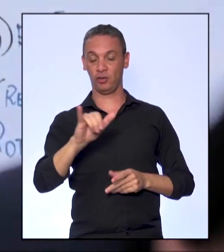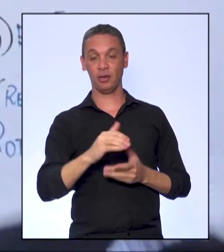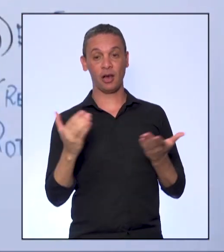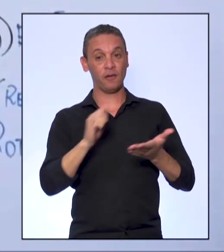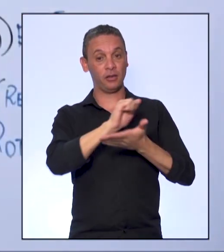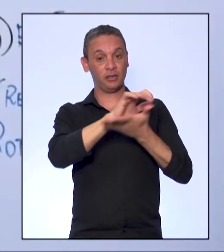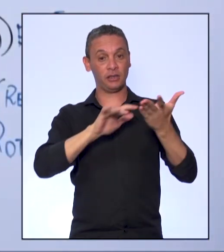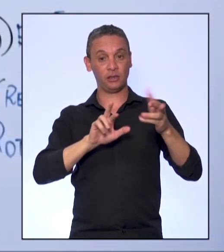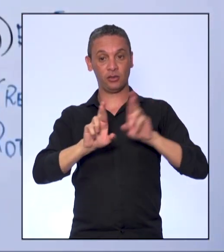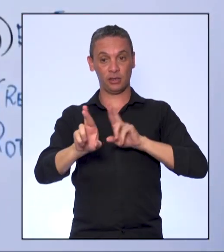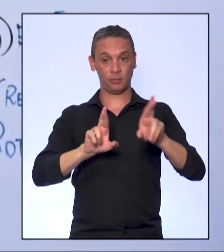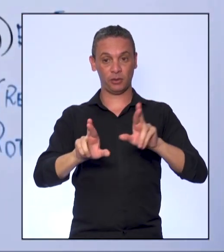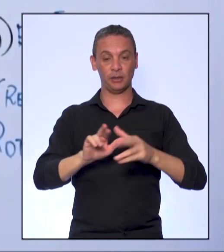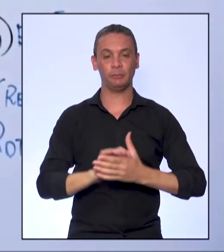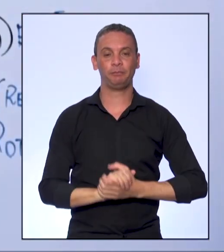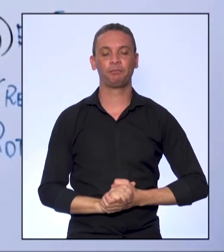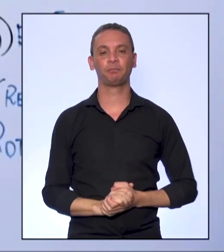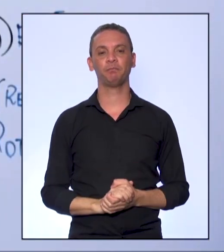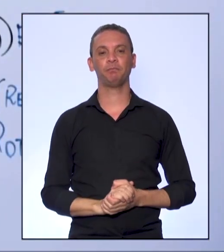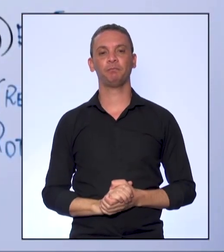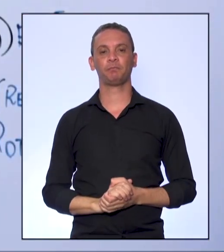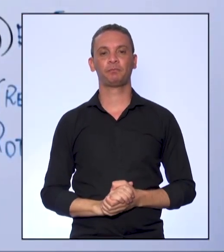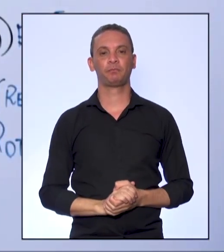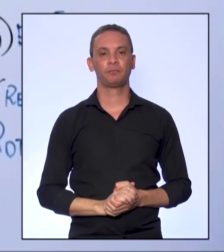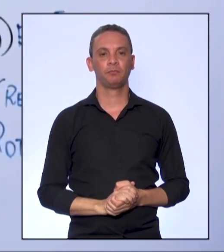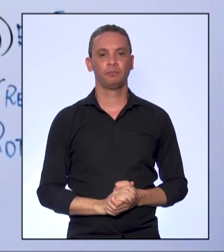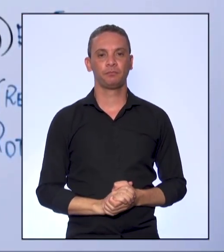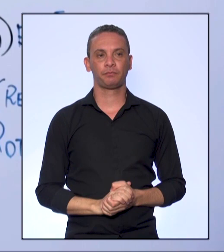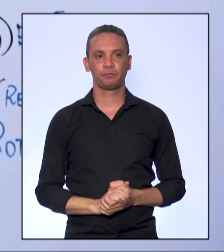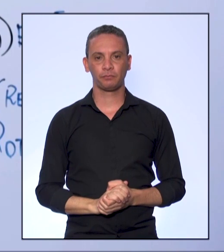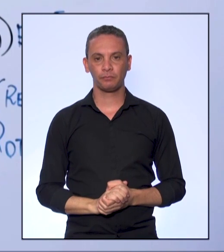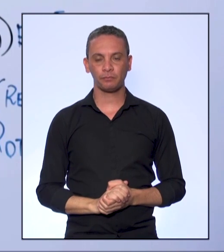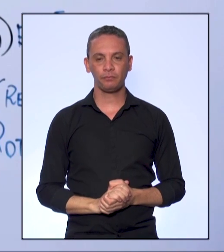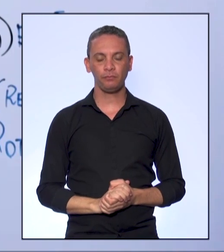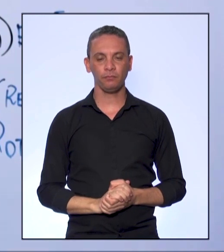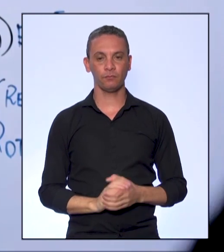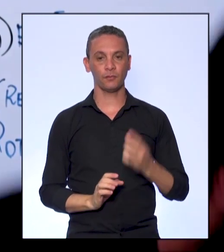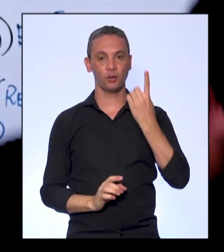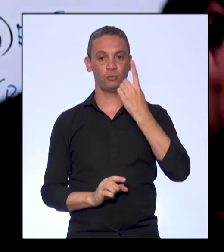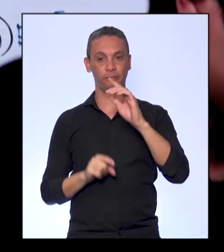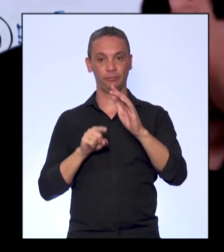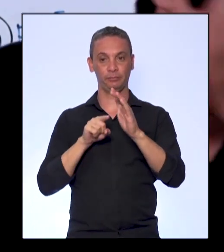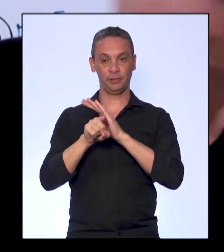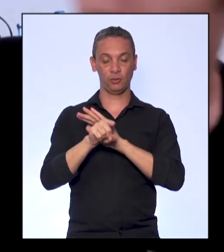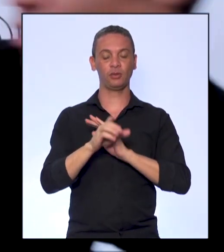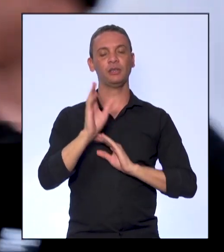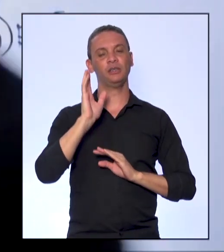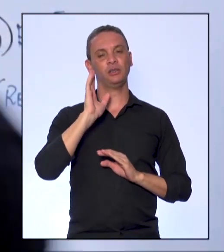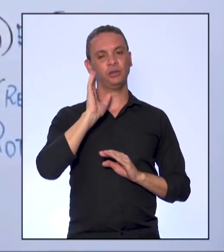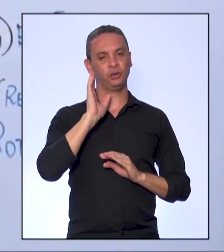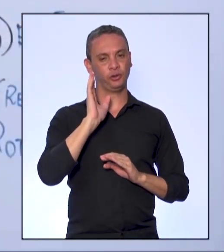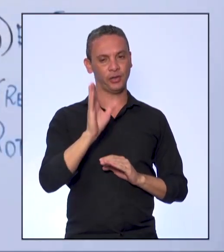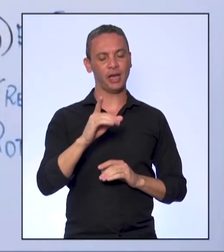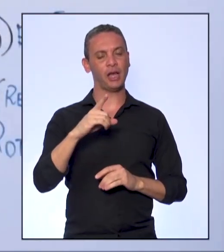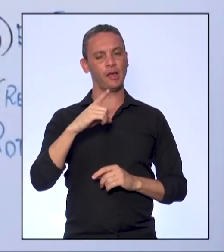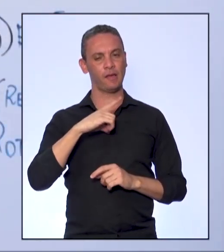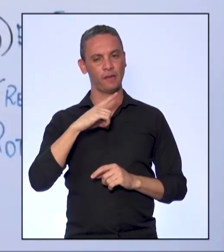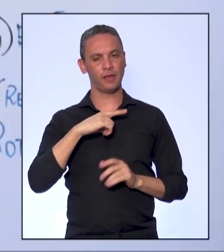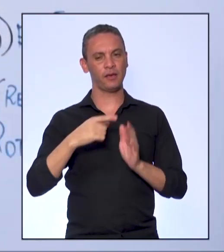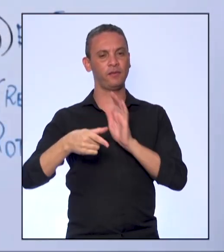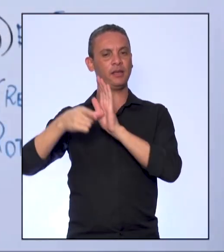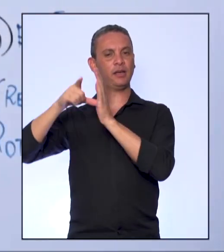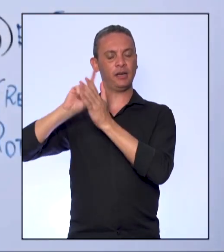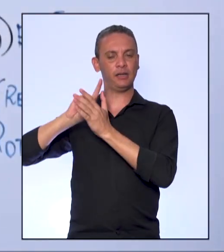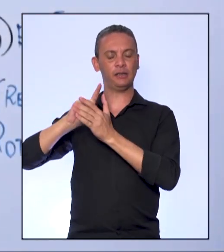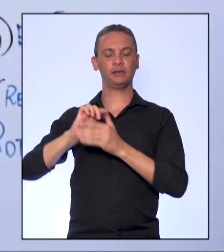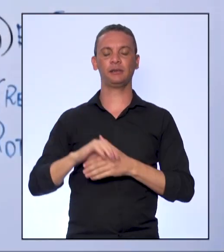exercício? Então, vou resolver exercício aqui com vocês. Vou colocar aqui uma questão que já caiu sobre isso. E a gente vai